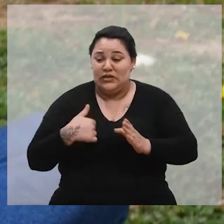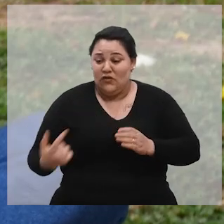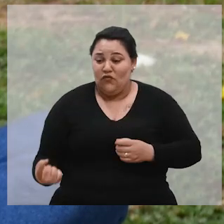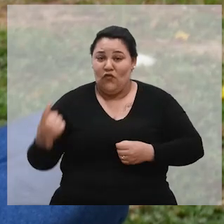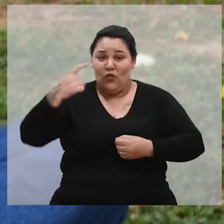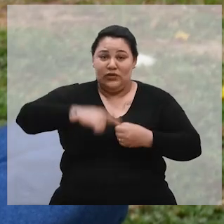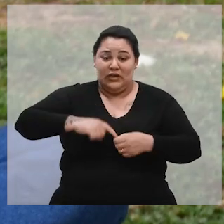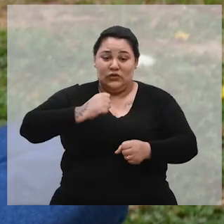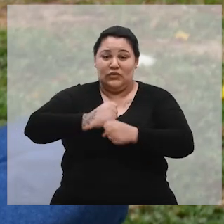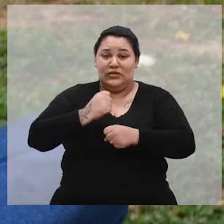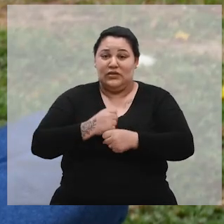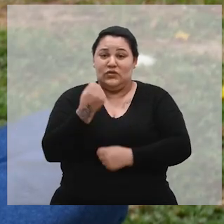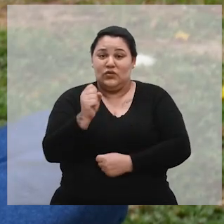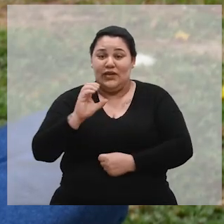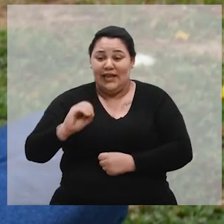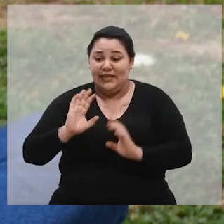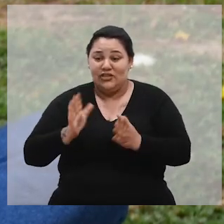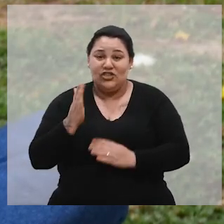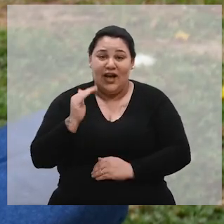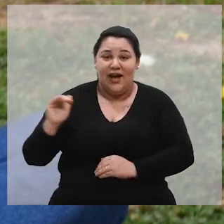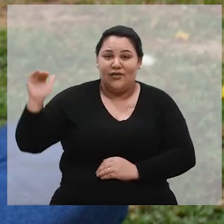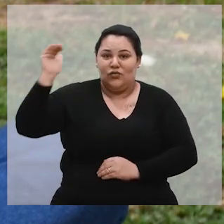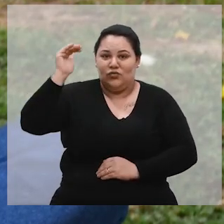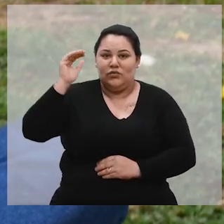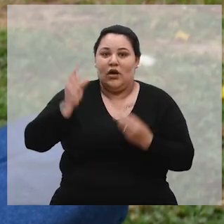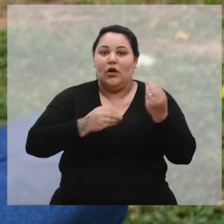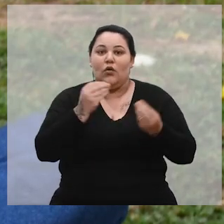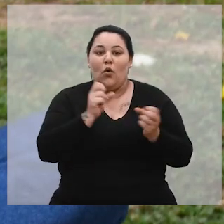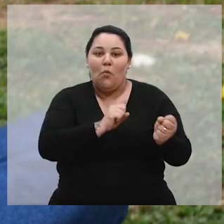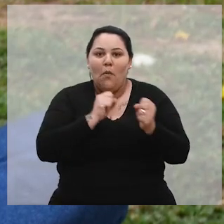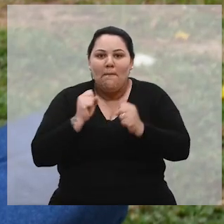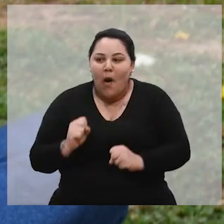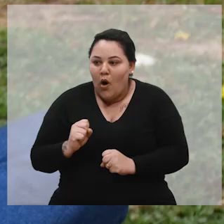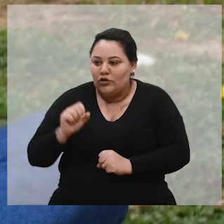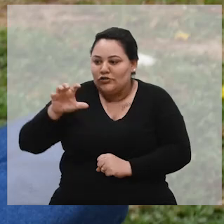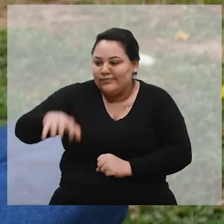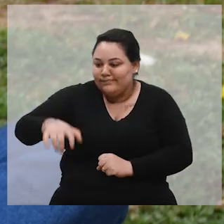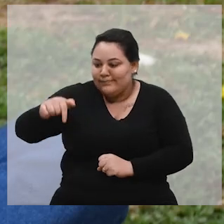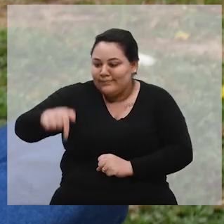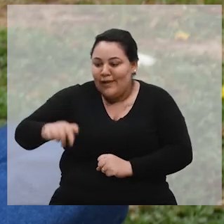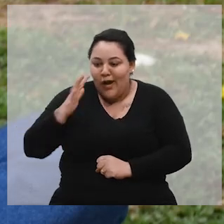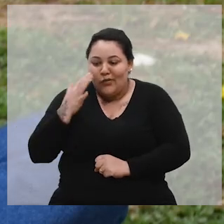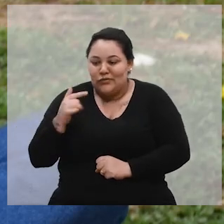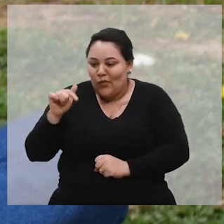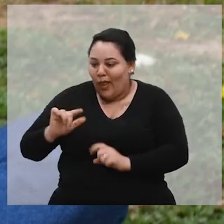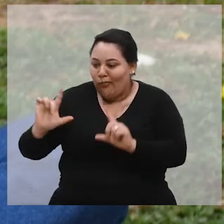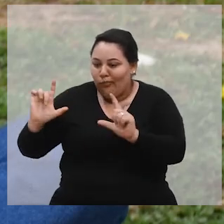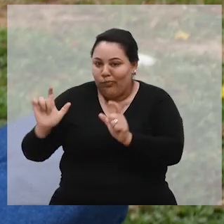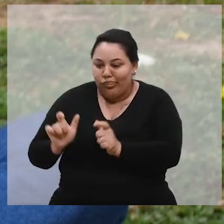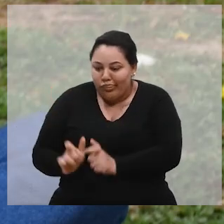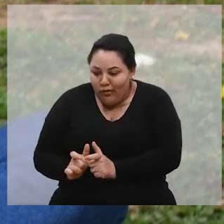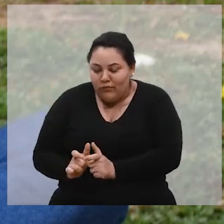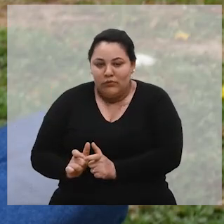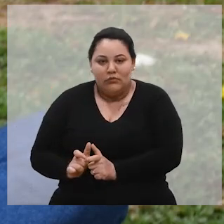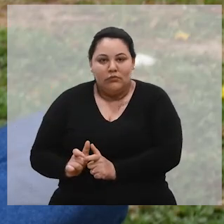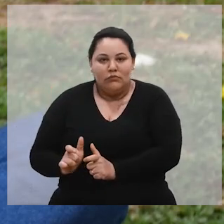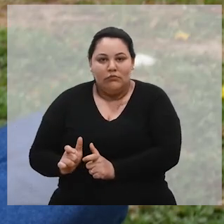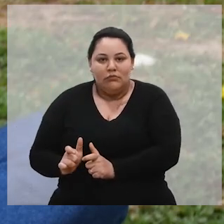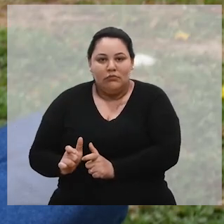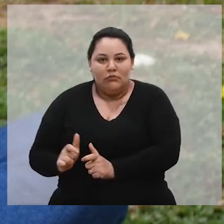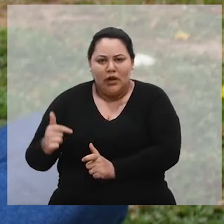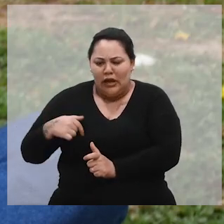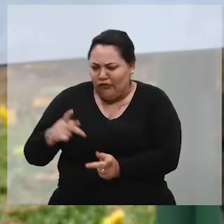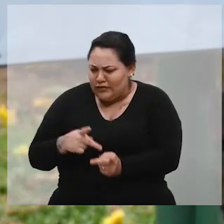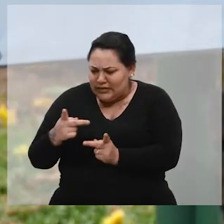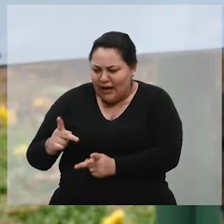retomei isso nos anos 80, já adulta. Mas como é que pode, Cazuza, estar acontecendo com ela que ela está diminuindo? Cada vez que eu ia lá